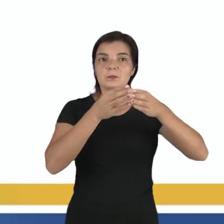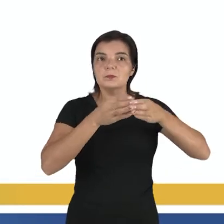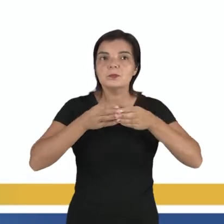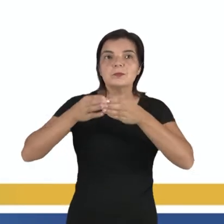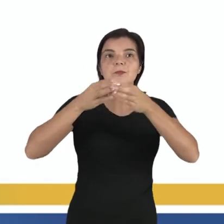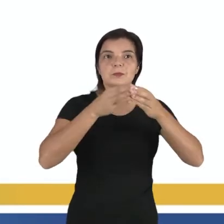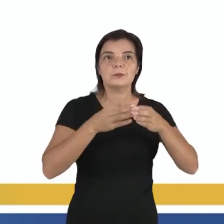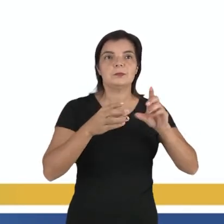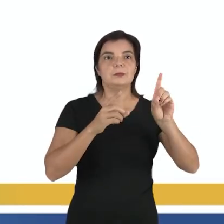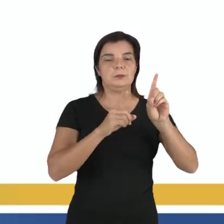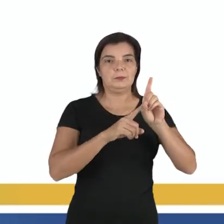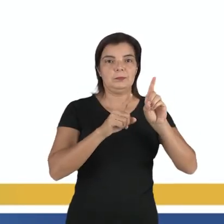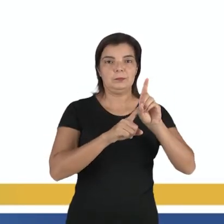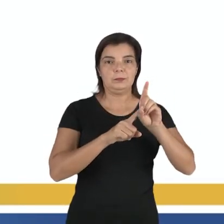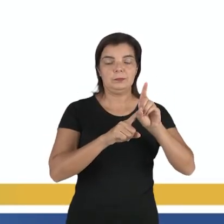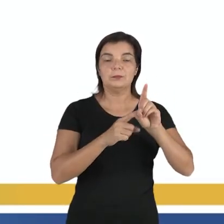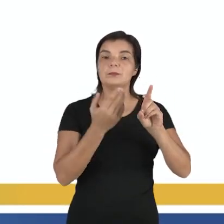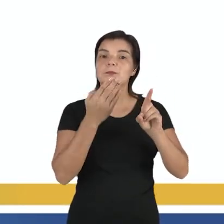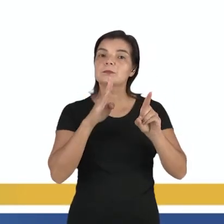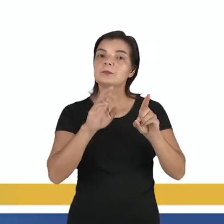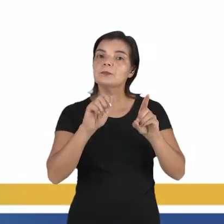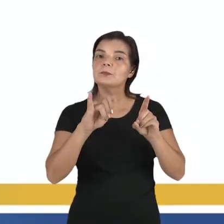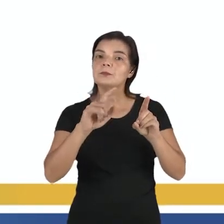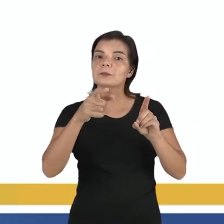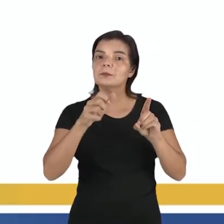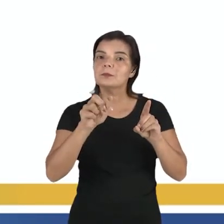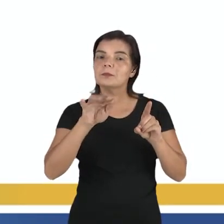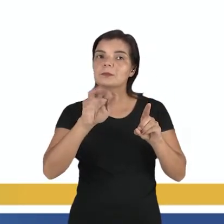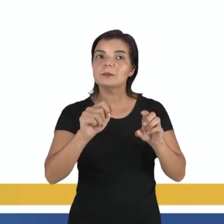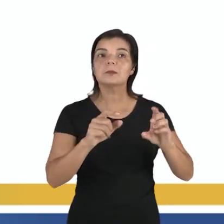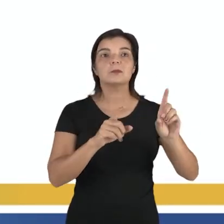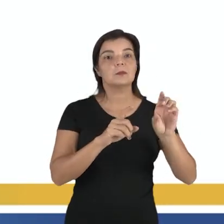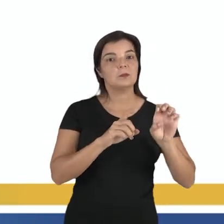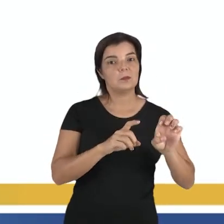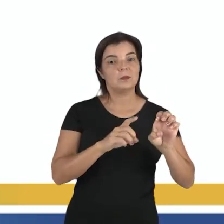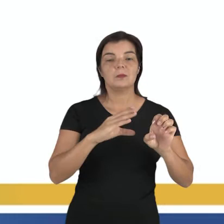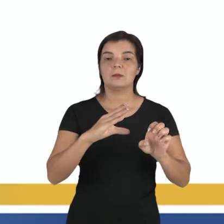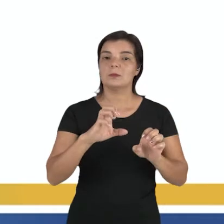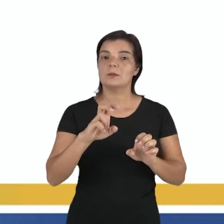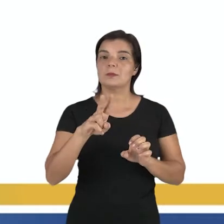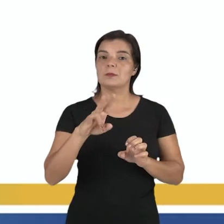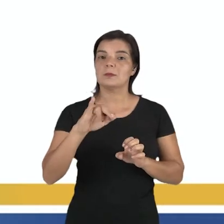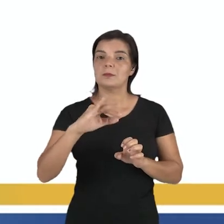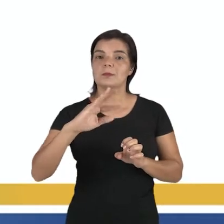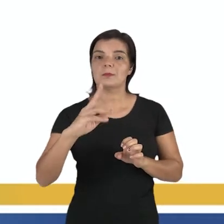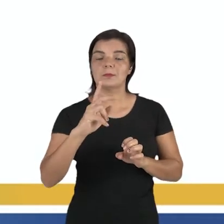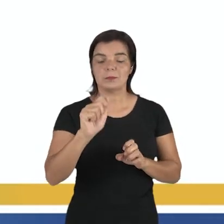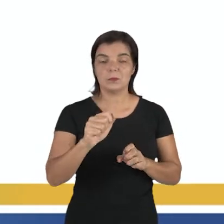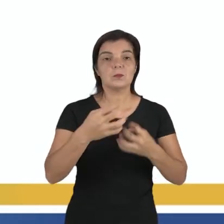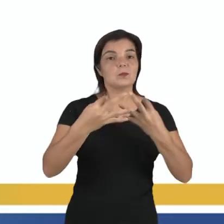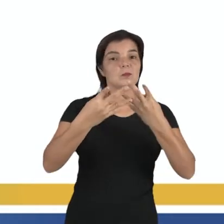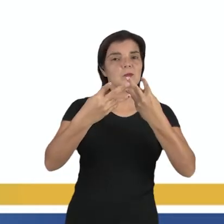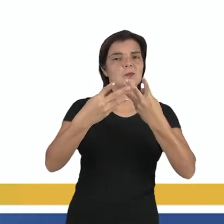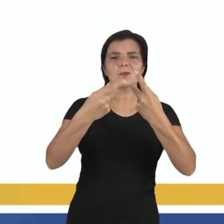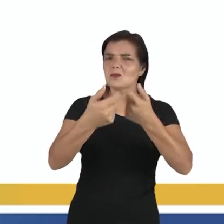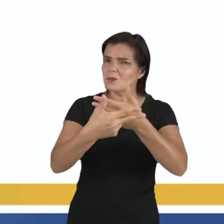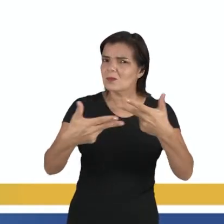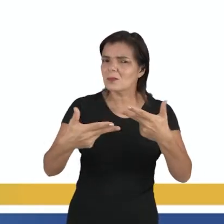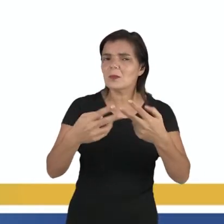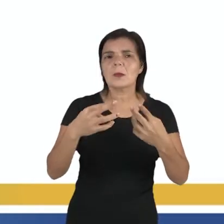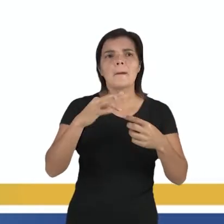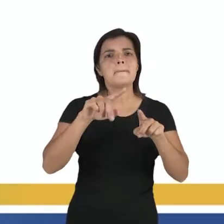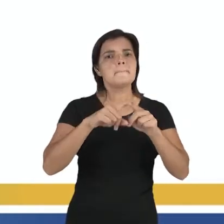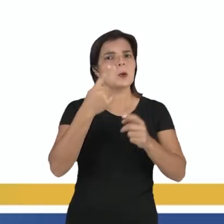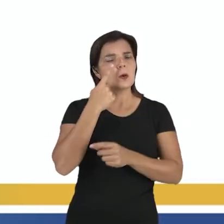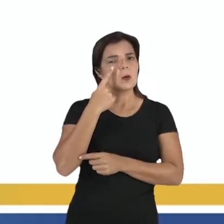uma grande diversidade cultural. Podemos perceber de diversas maneiras, como nas manifestações folclóricas, na culinária, na